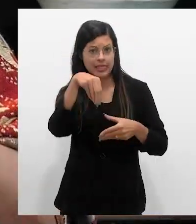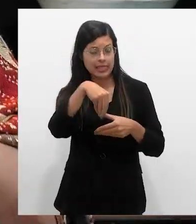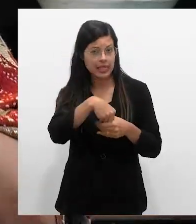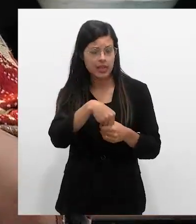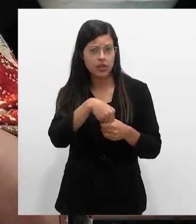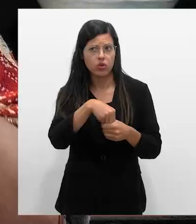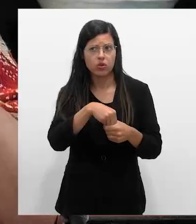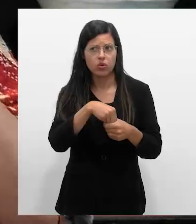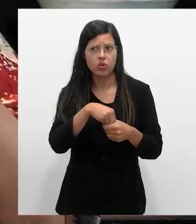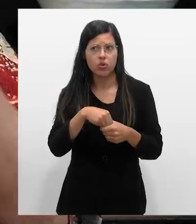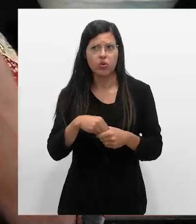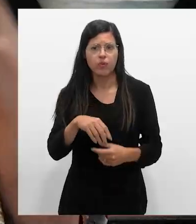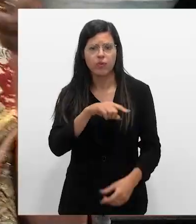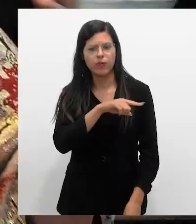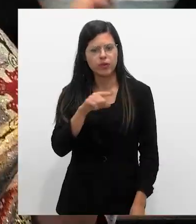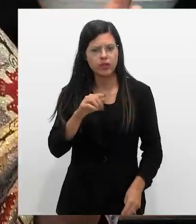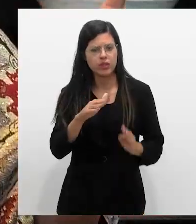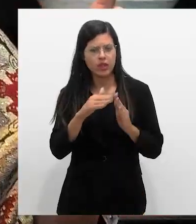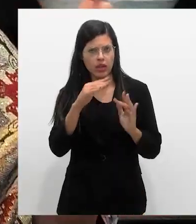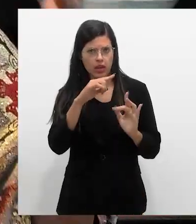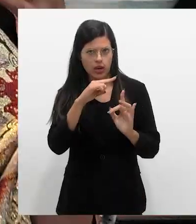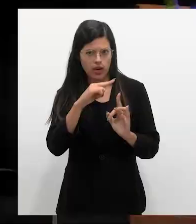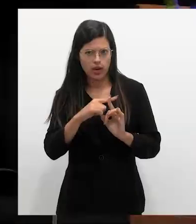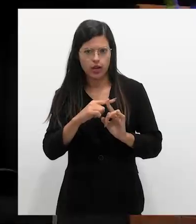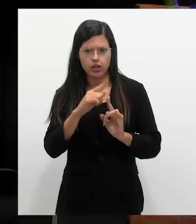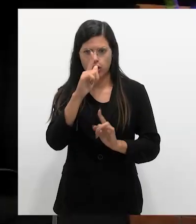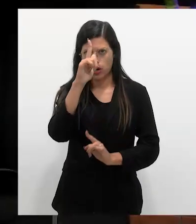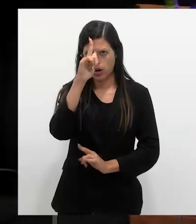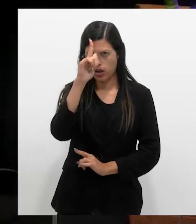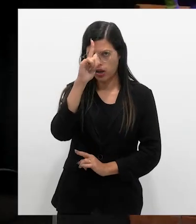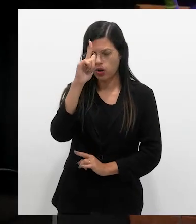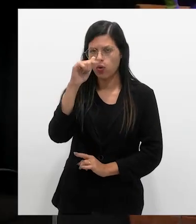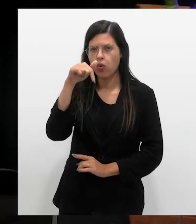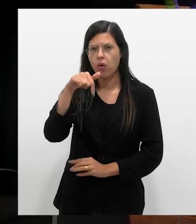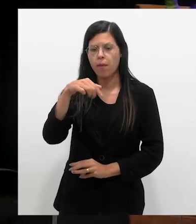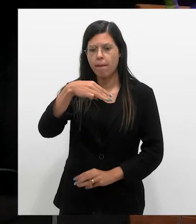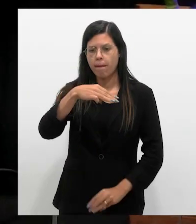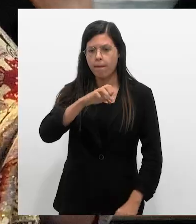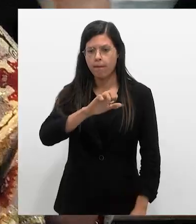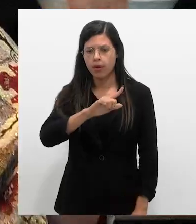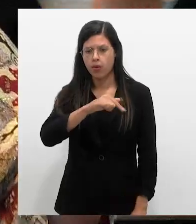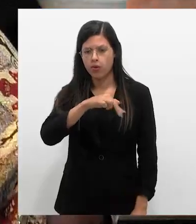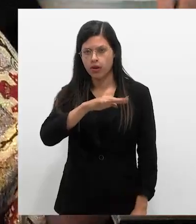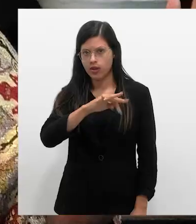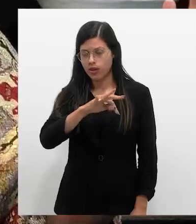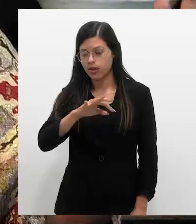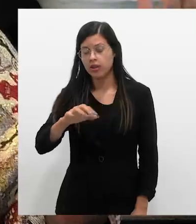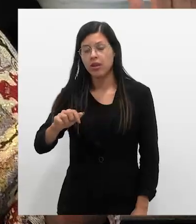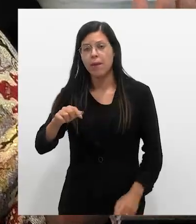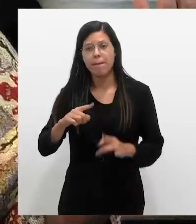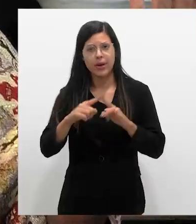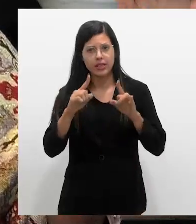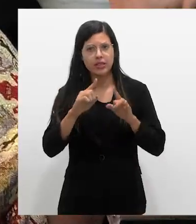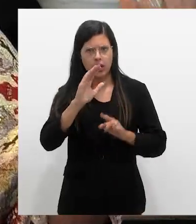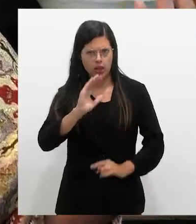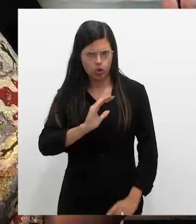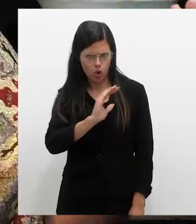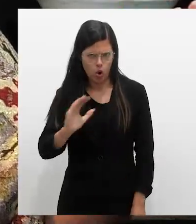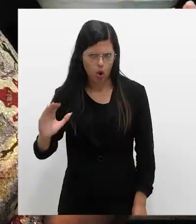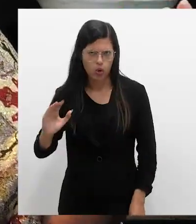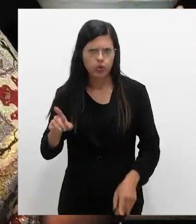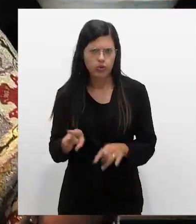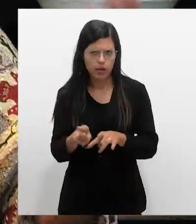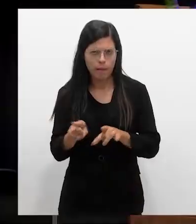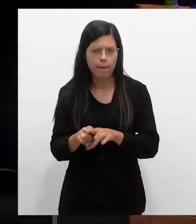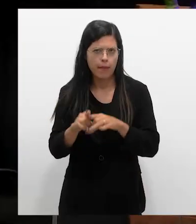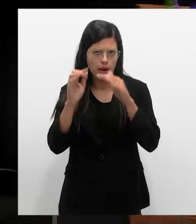E vocês são a Igreja Grego-Melquita, mas são católicos. Respondem também ao